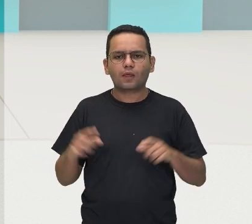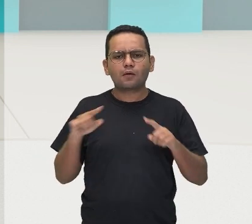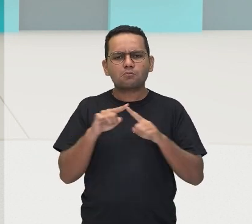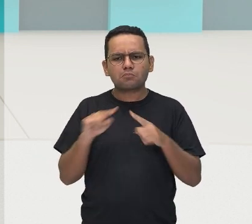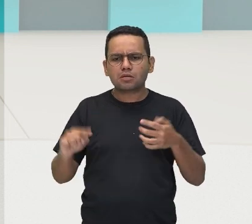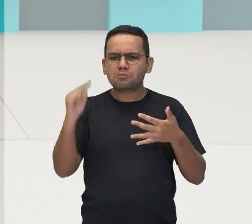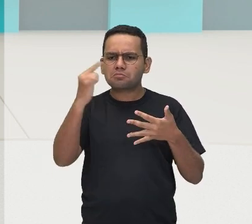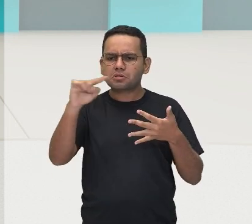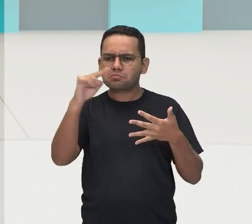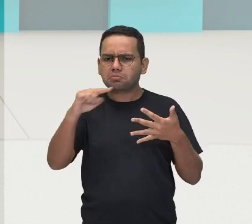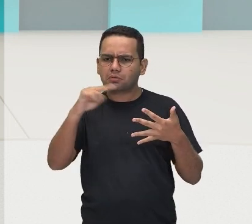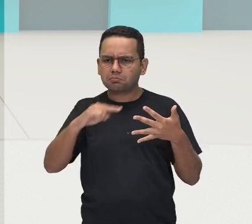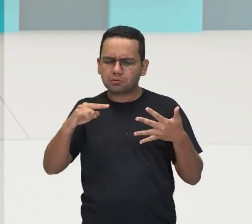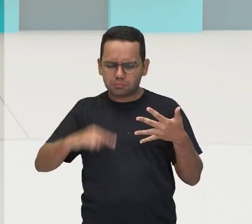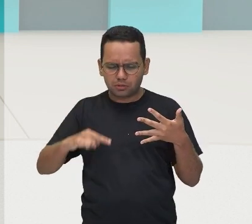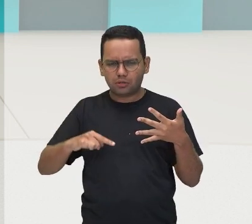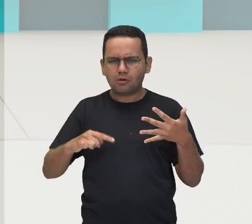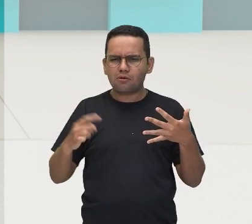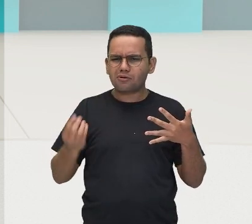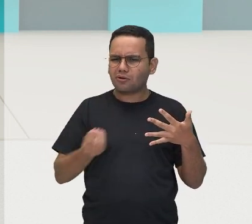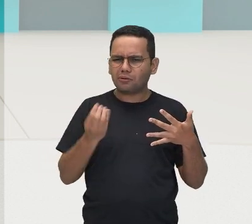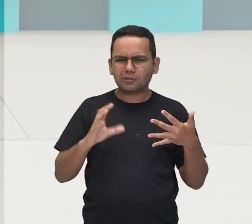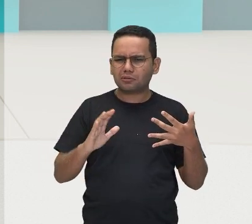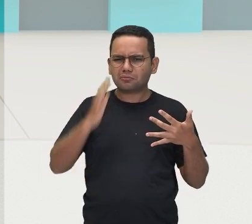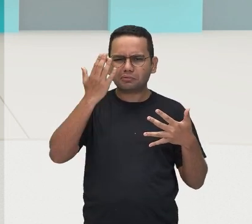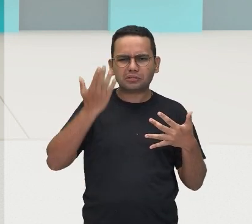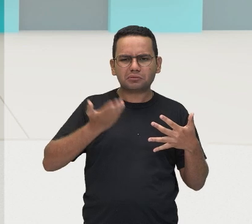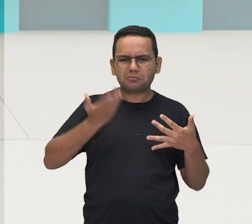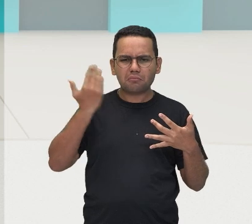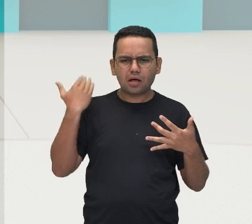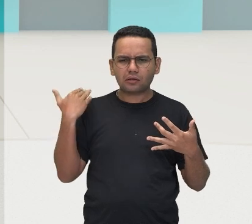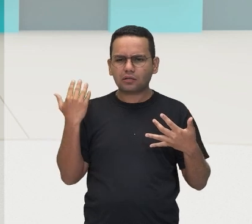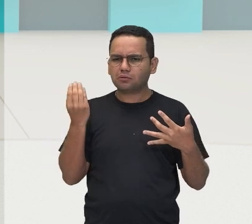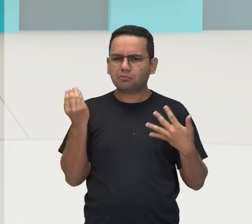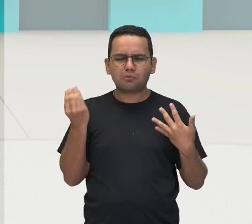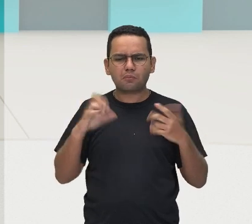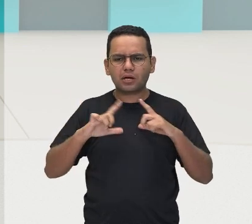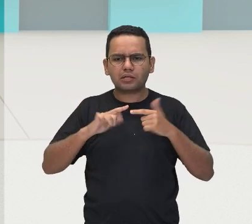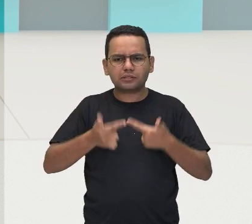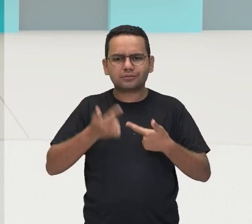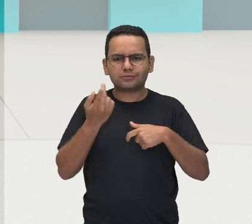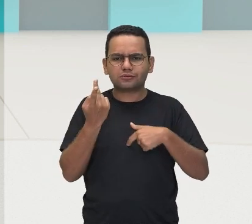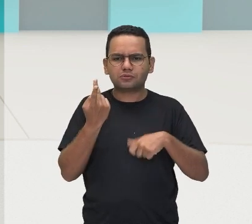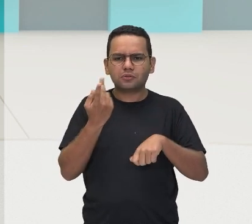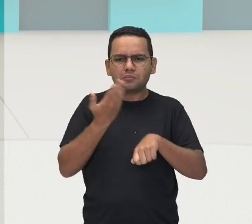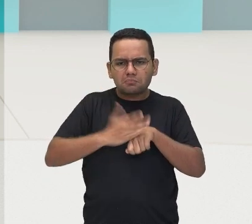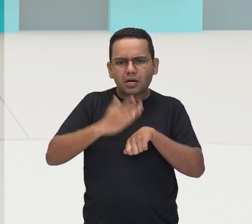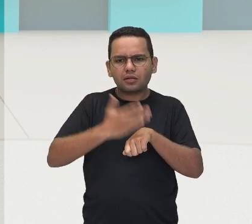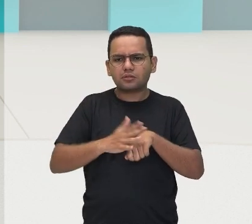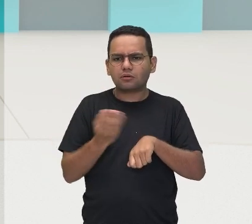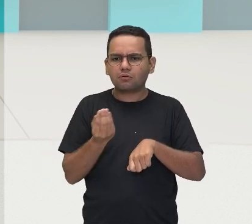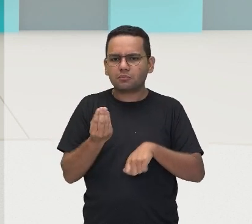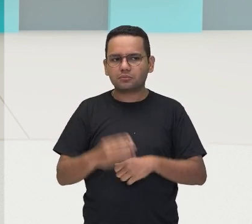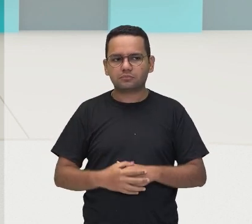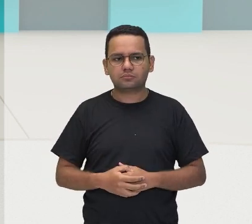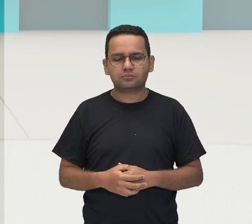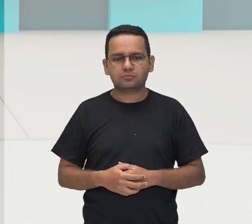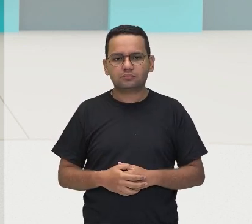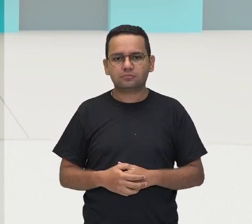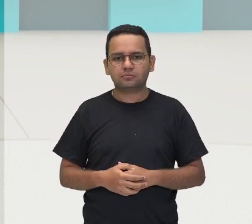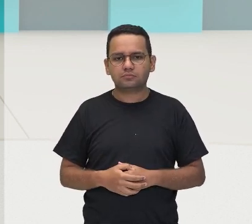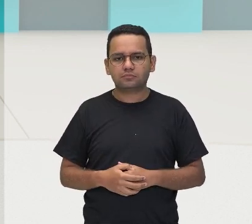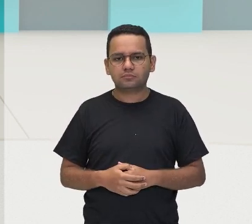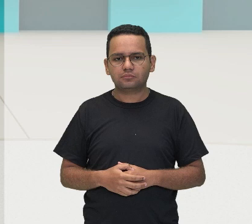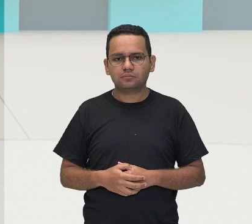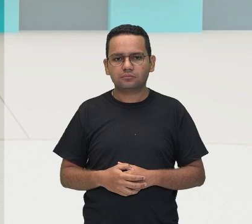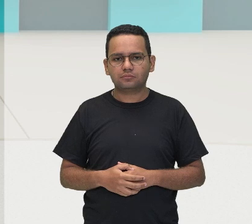que a luta se apresentava? Como é que ela era contextualizada? Geralmente, nessas civilizações,